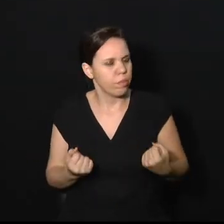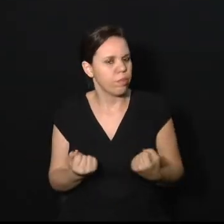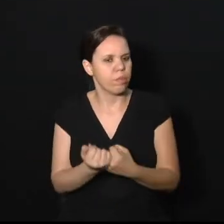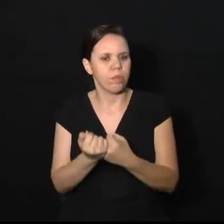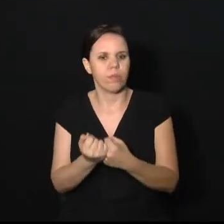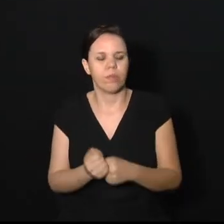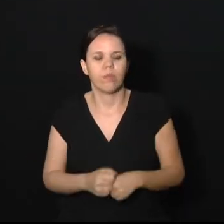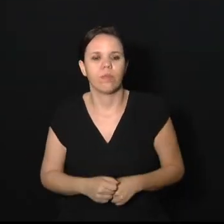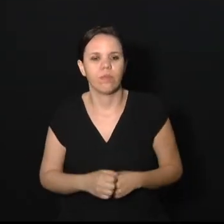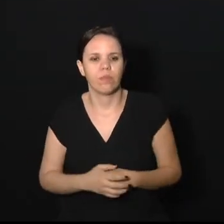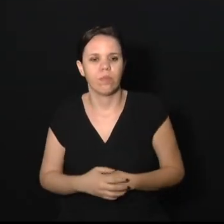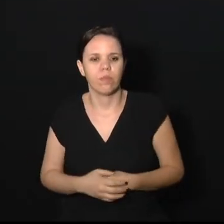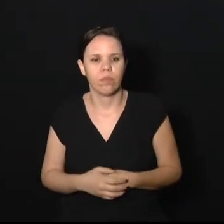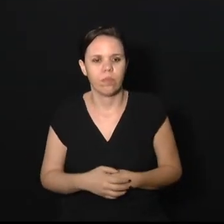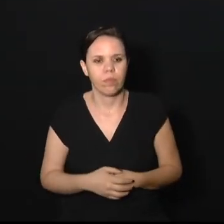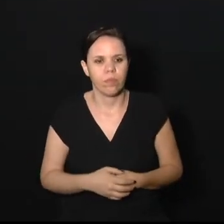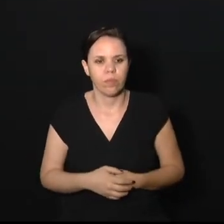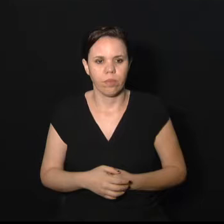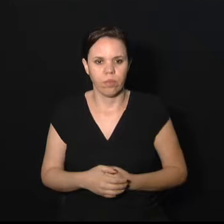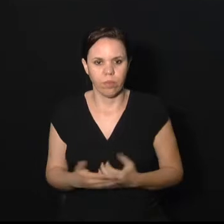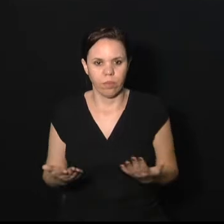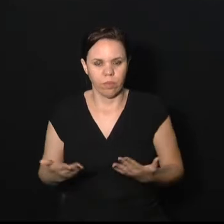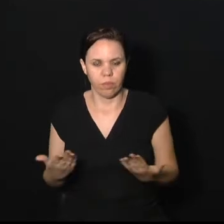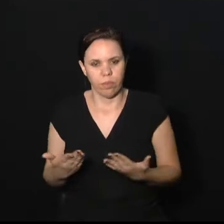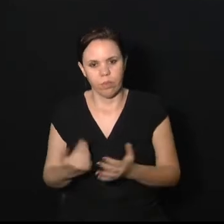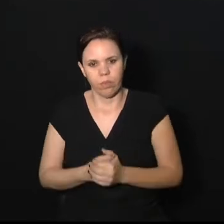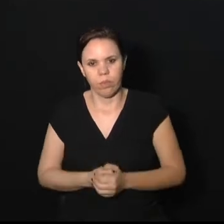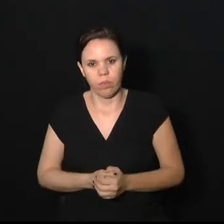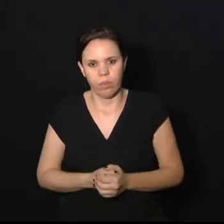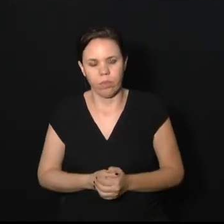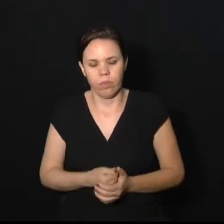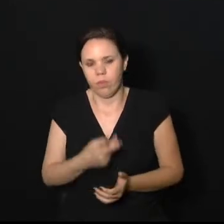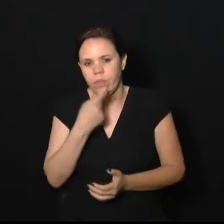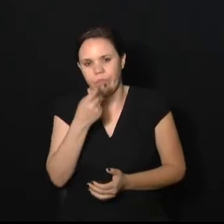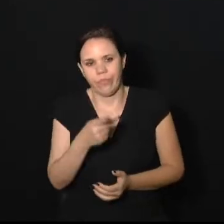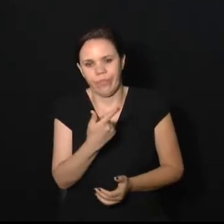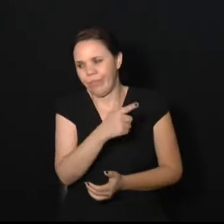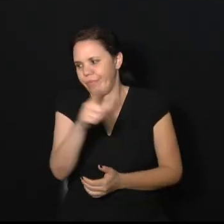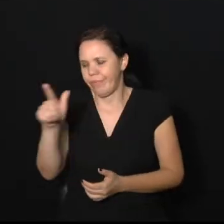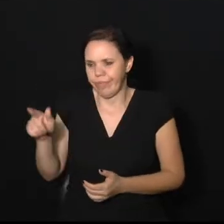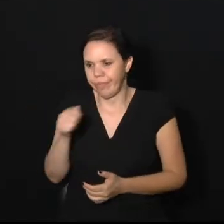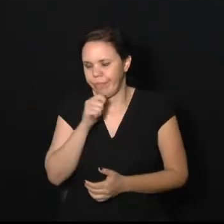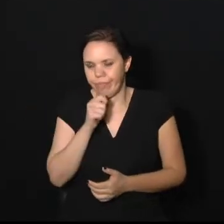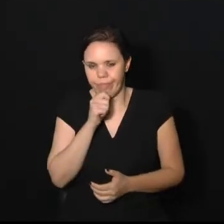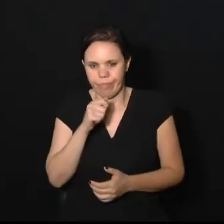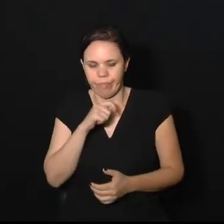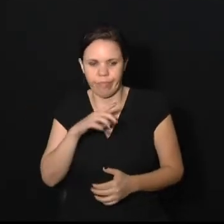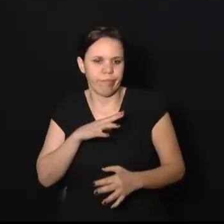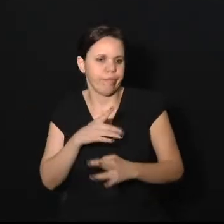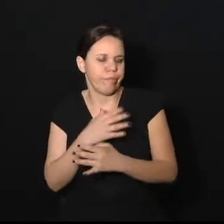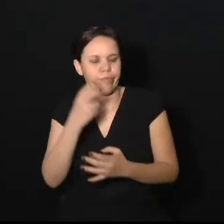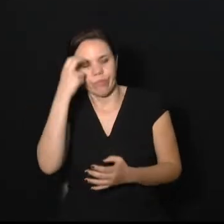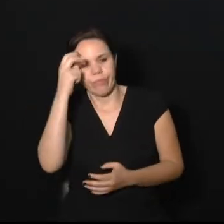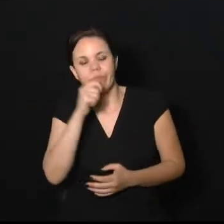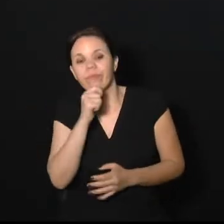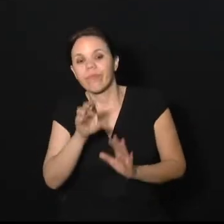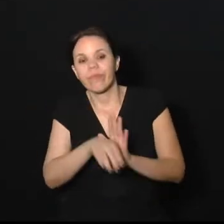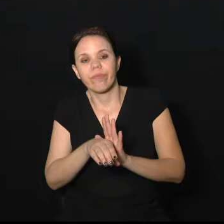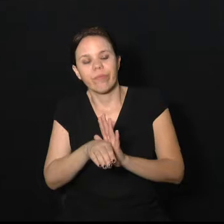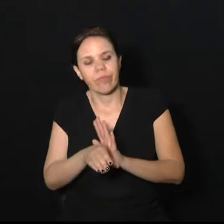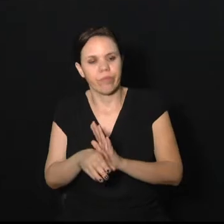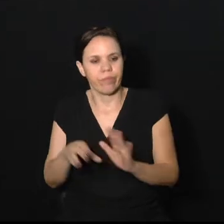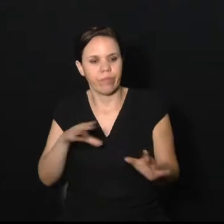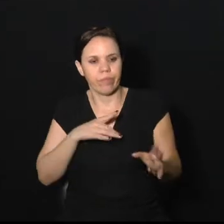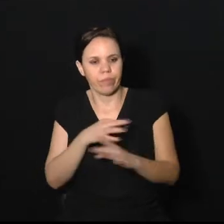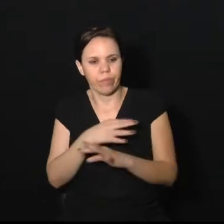importante. E aí, hoje, se fala que não existe nenhuma cidade inteligente ainda, e o porquê? Porque o conceito de cidade inteligente é